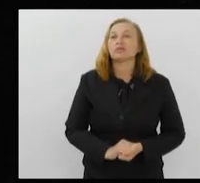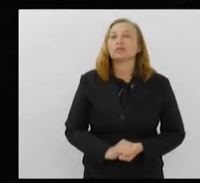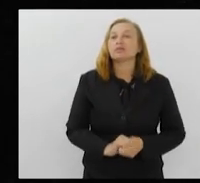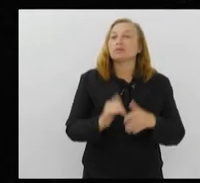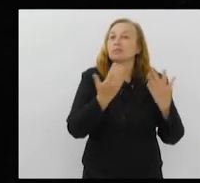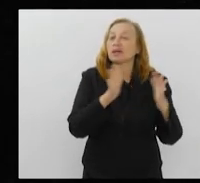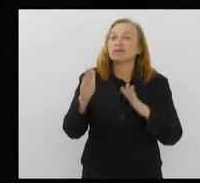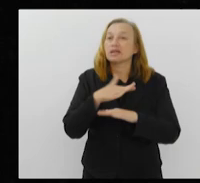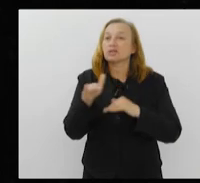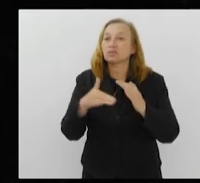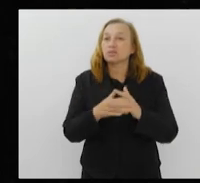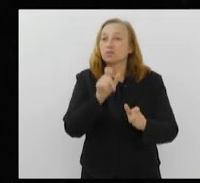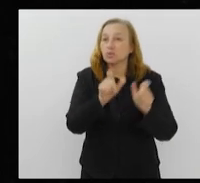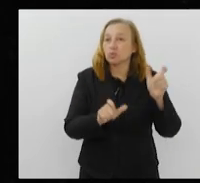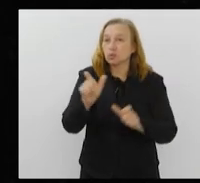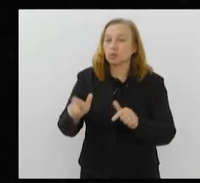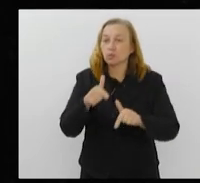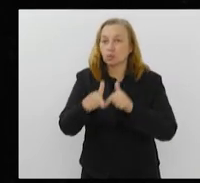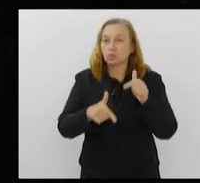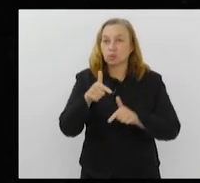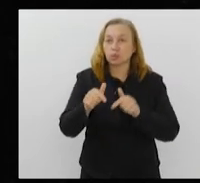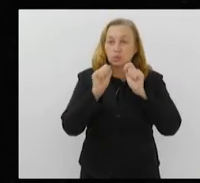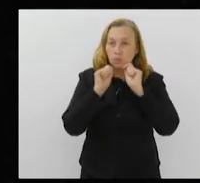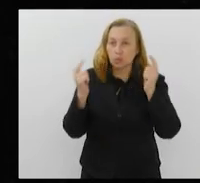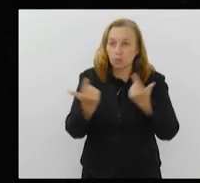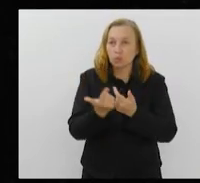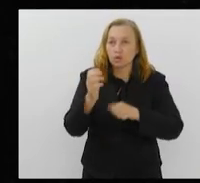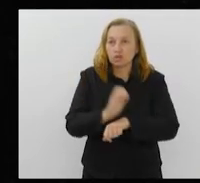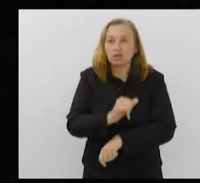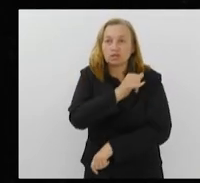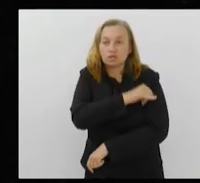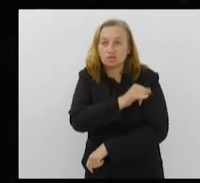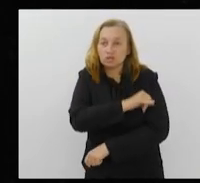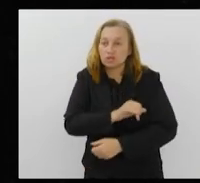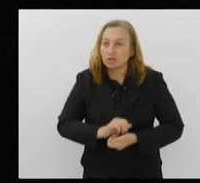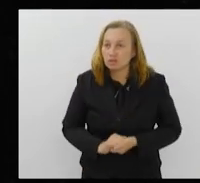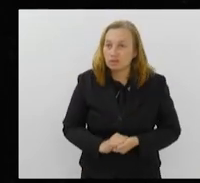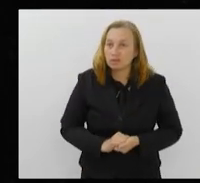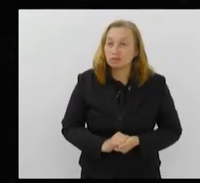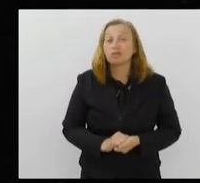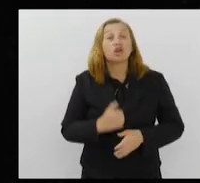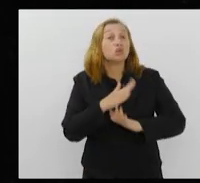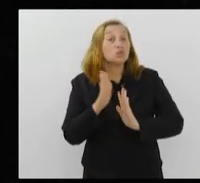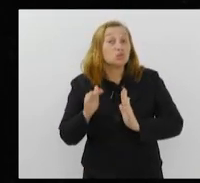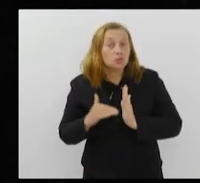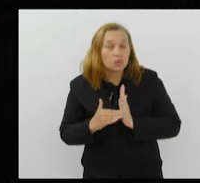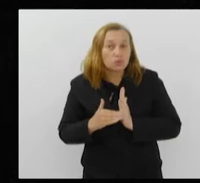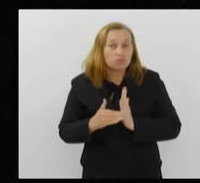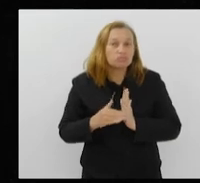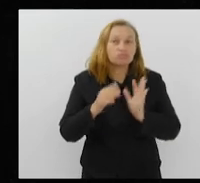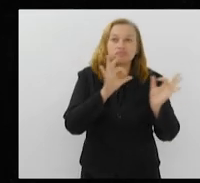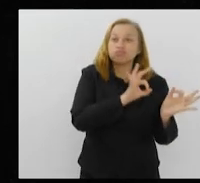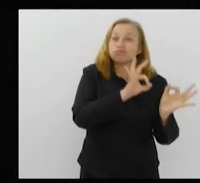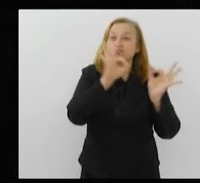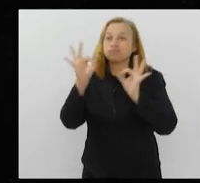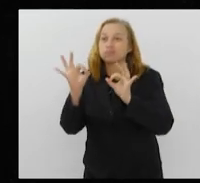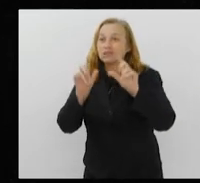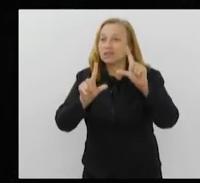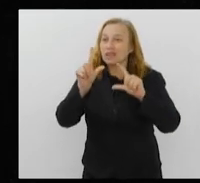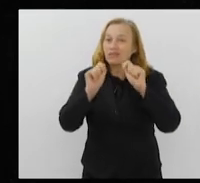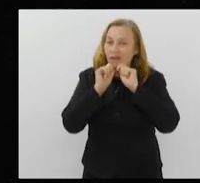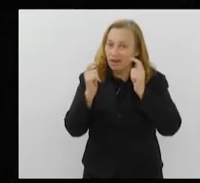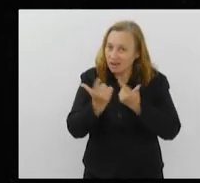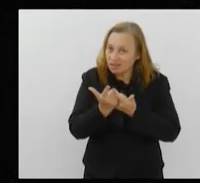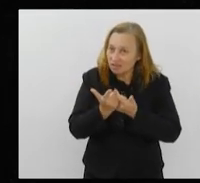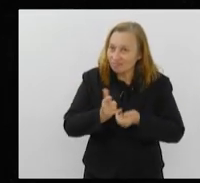Saudar todos os trabalhadores da Assembleia Legislativa do Estado do Rio de Janeiro e todos que nos assistem pela